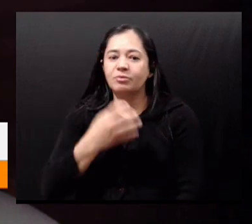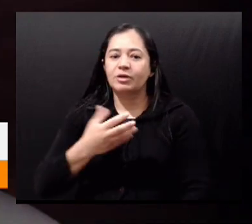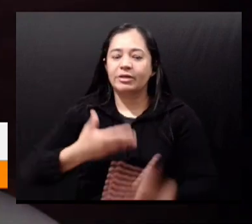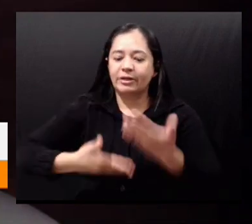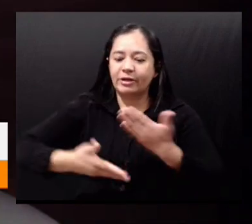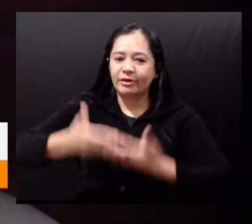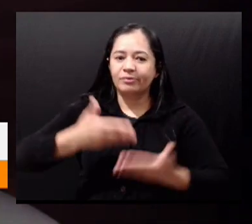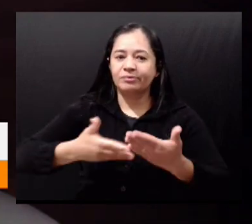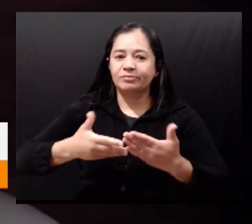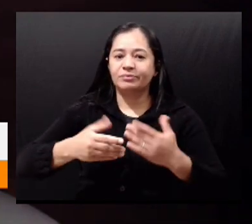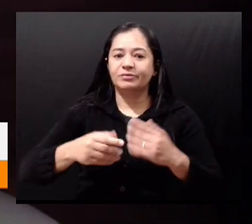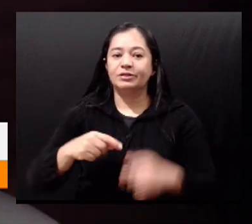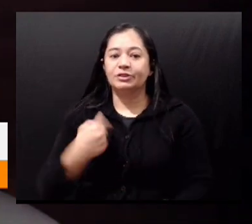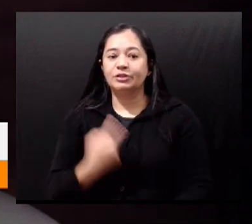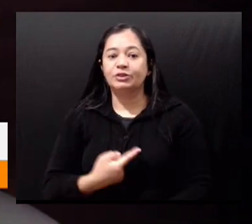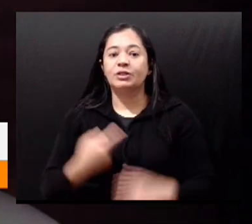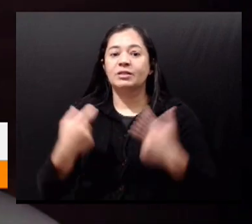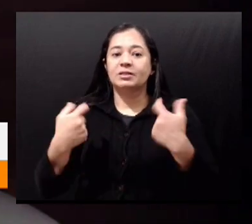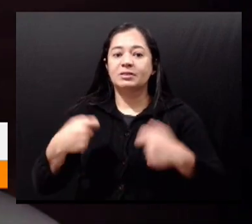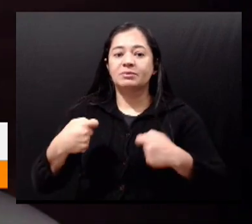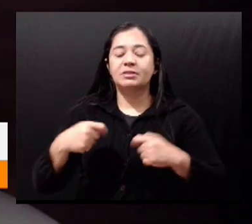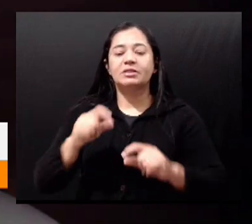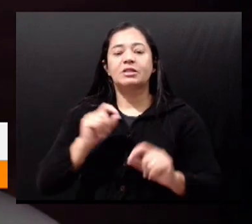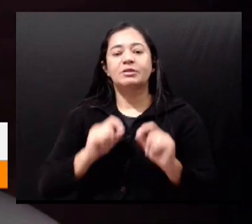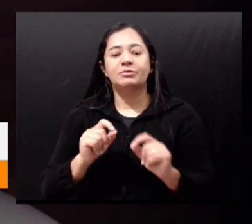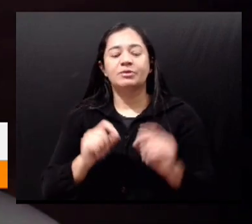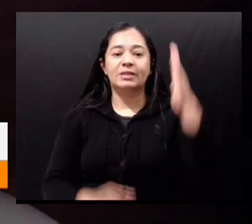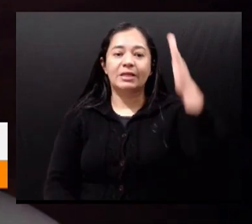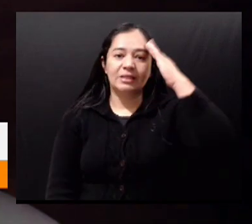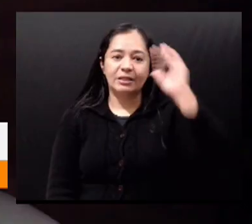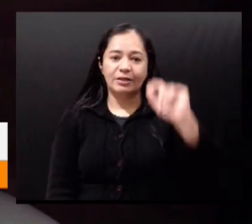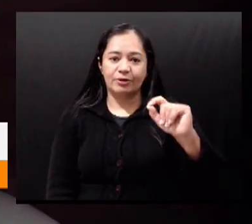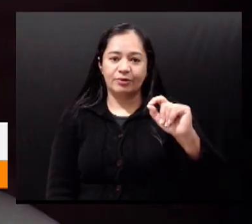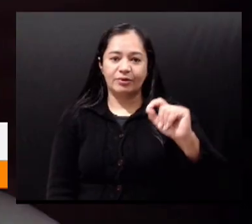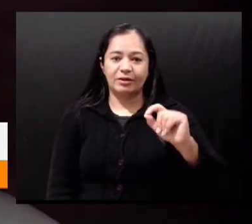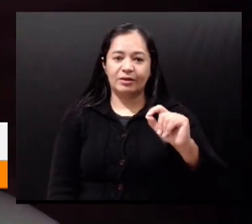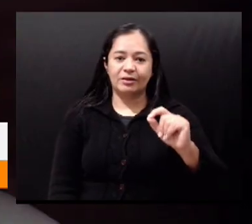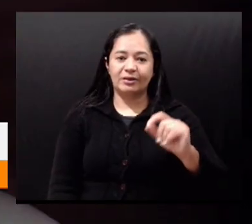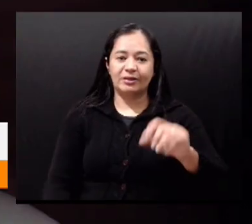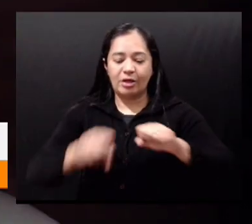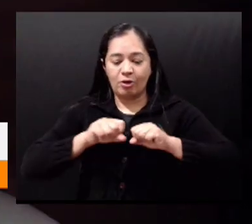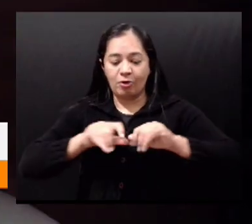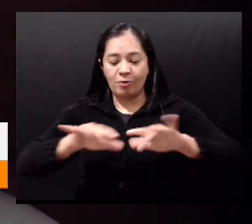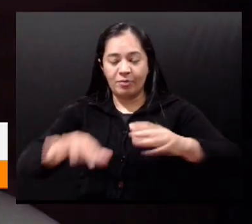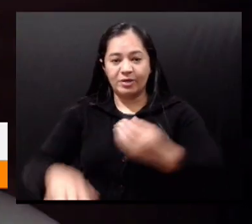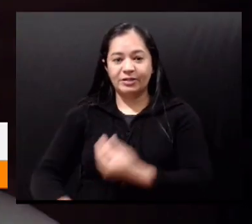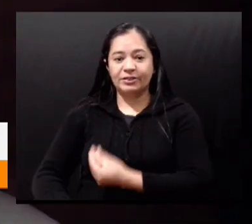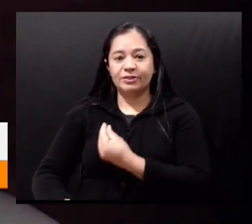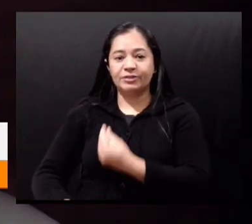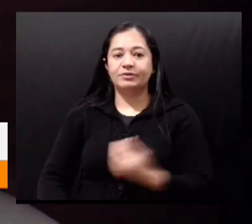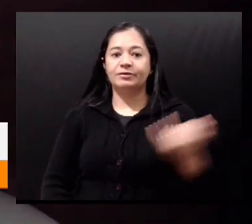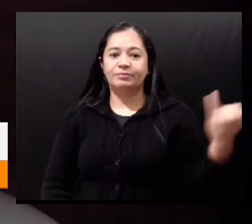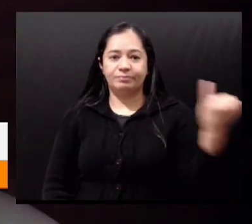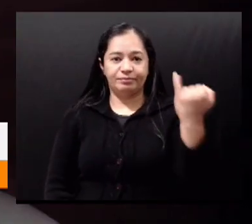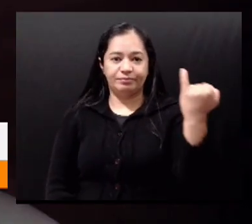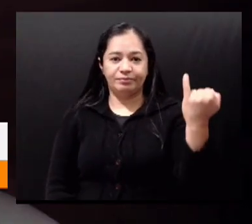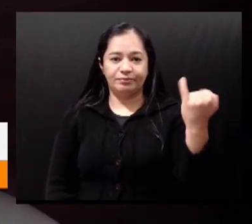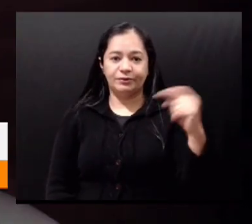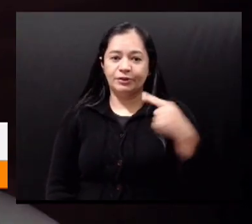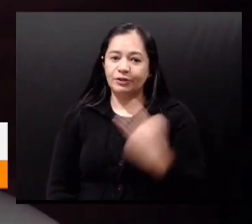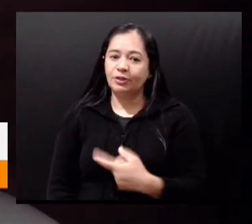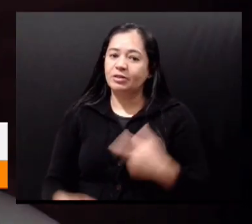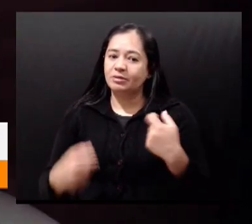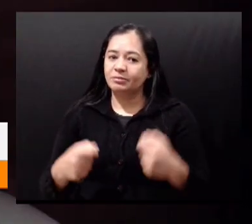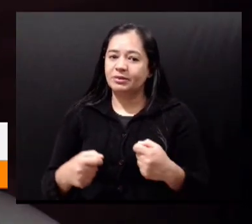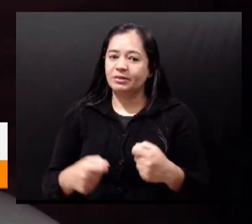gente precisa entender que compartilhar a vida é importante. Então a gente precisa deixar um pouquinho o celular